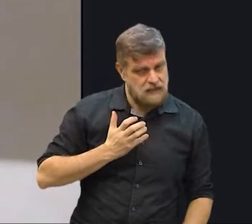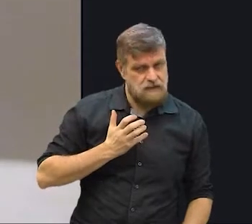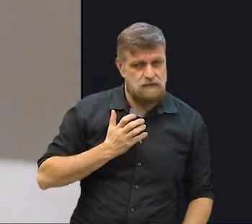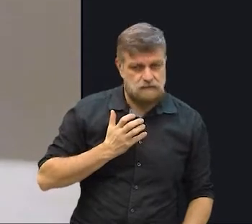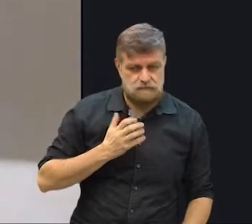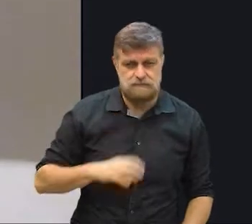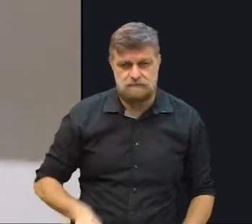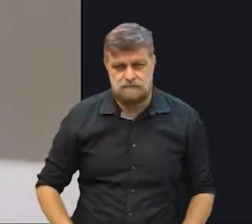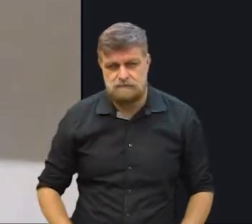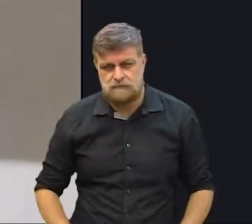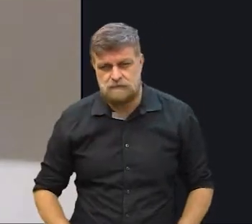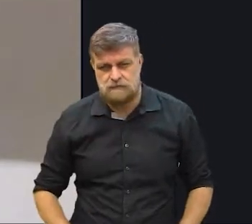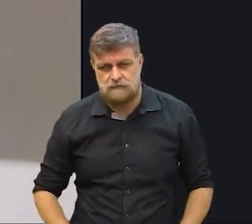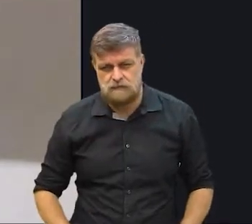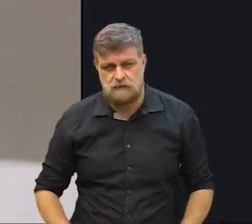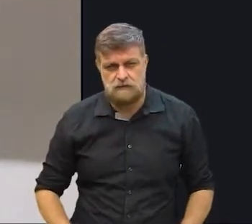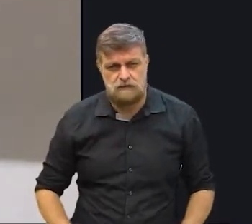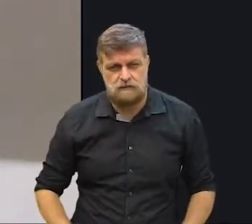sério